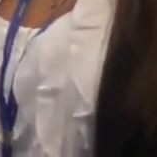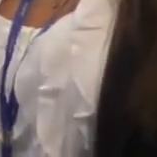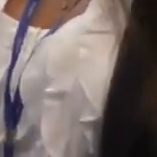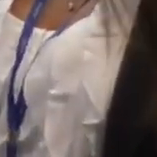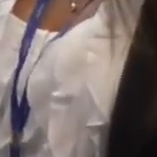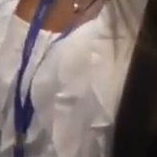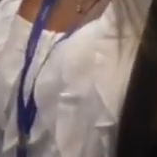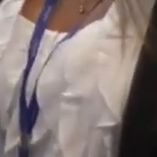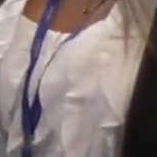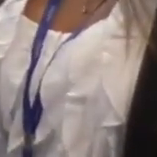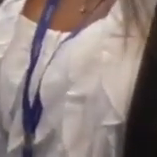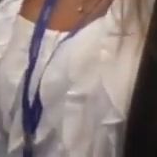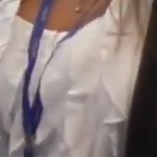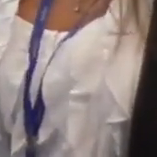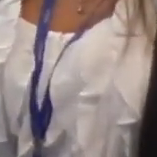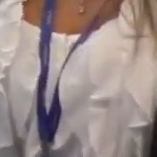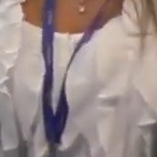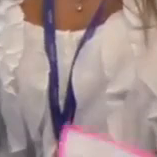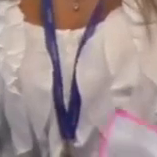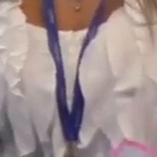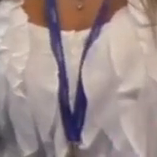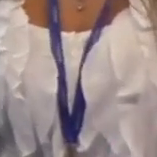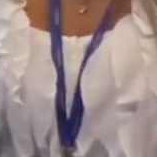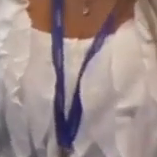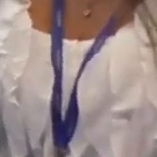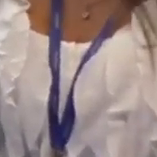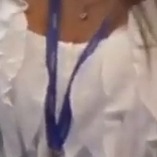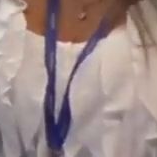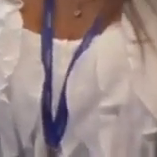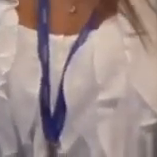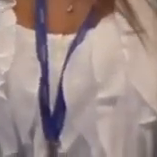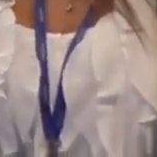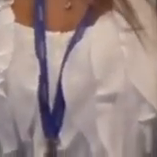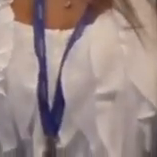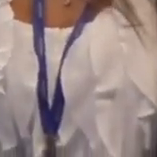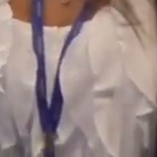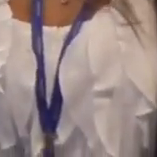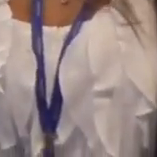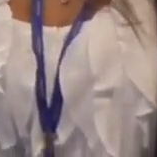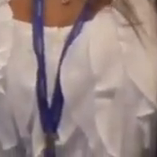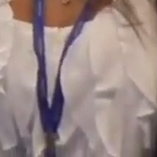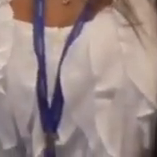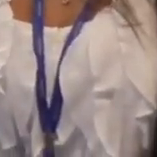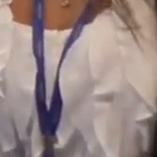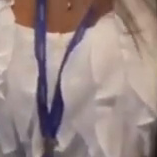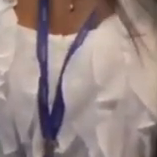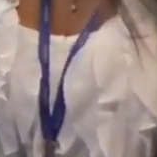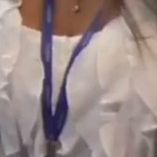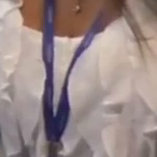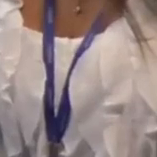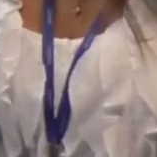sempre à disposição para Sim, qualquer gente. dúvida, qualquer parceria, a gente está aí. Foi ótimo, acho que foi uma parceria bem bacana, nós comentava, né, antes no